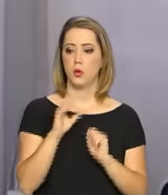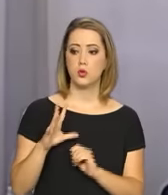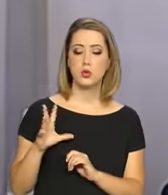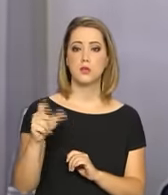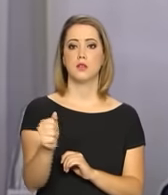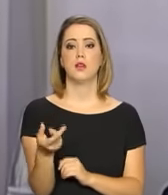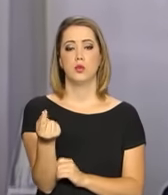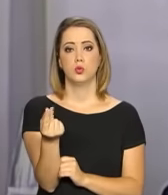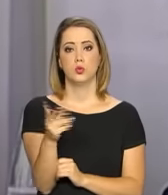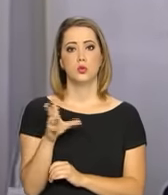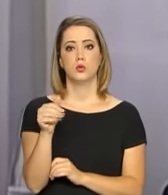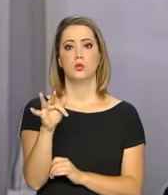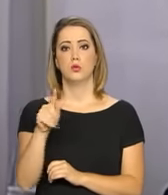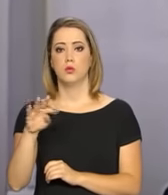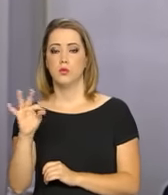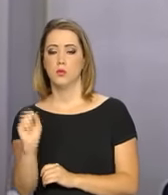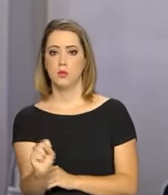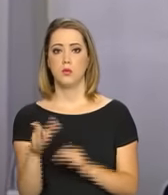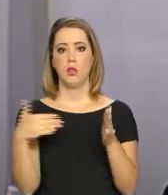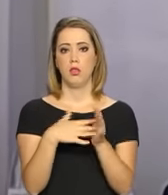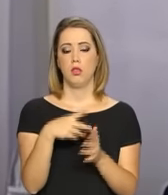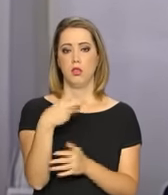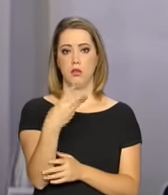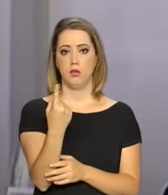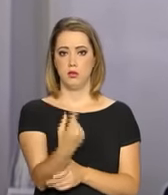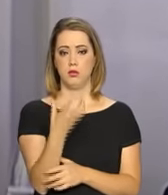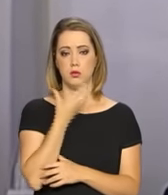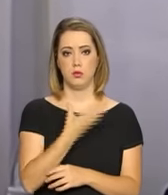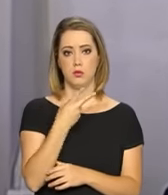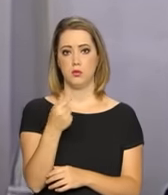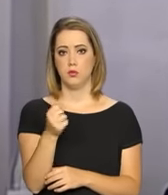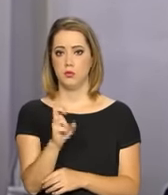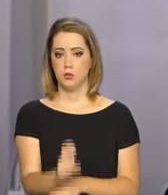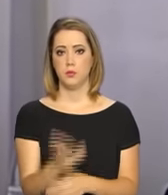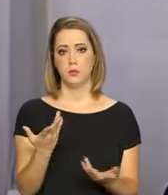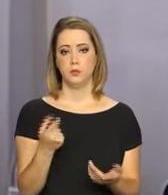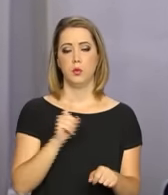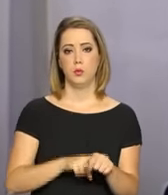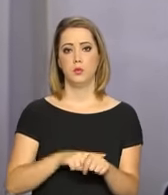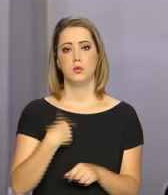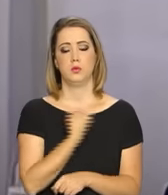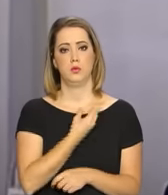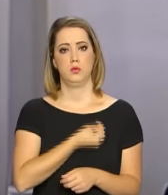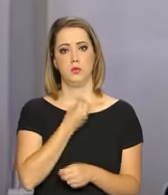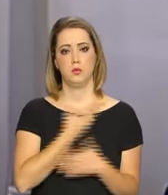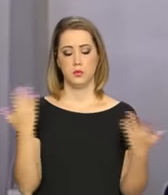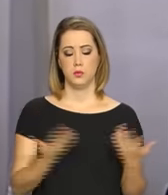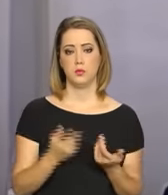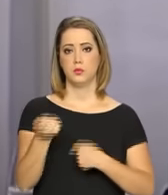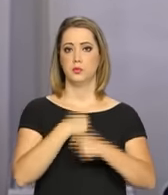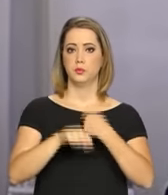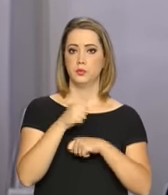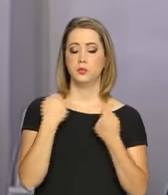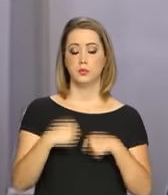FGTS até 31 de Dezembro de 2015 o momento que nós vivemos na economia demanda a adoção de